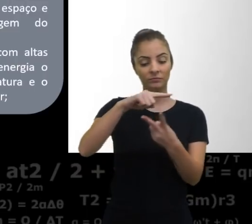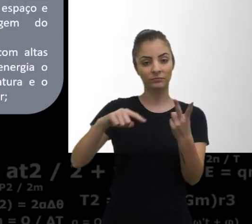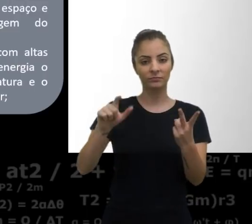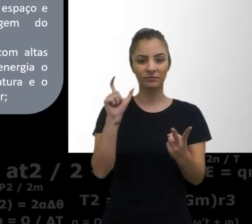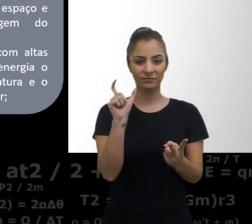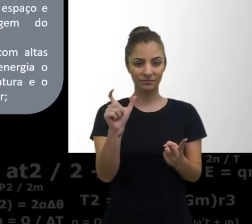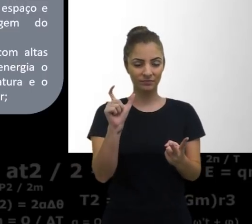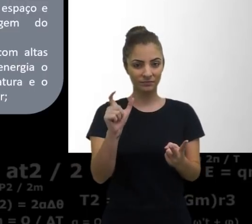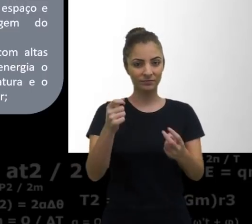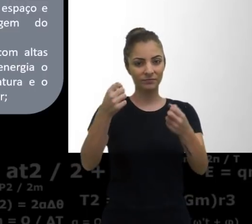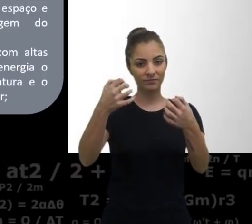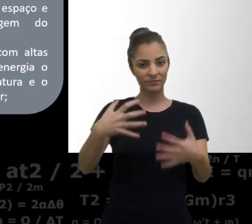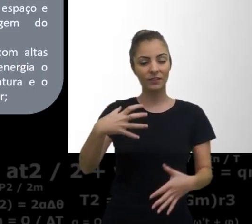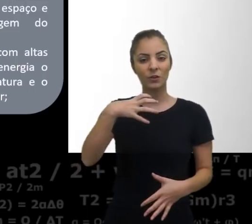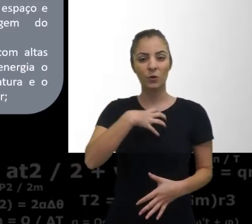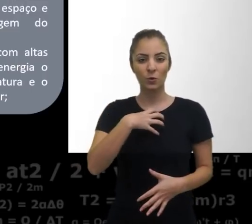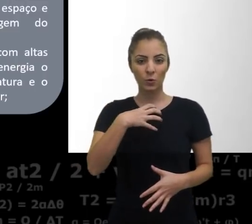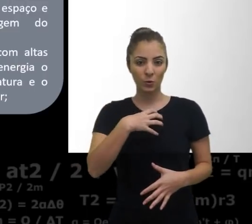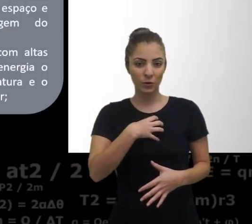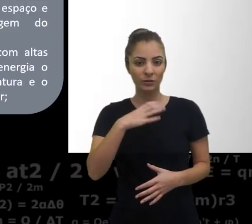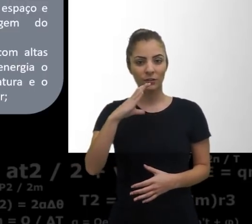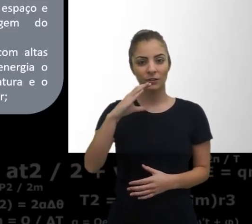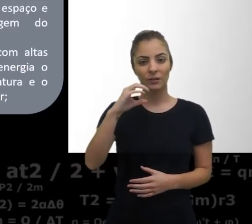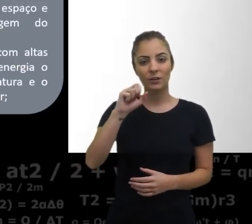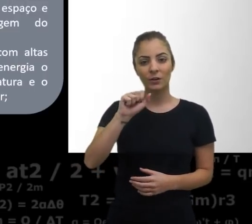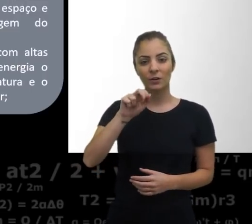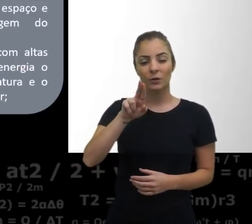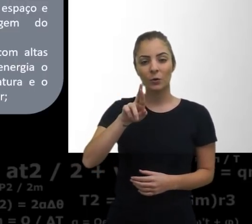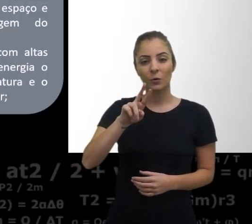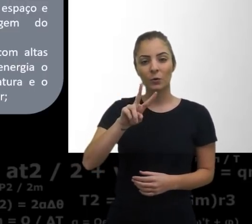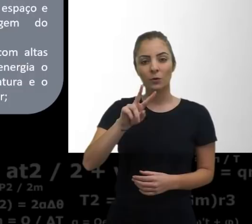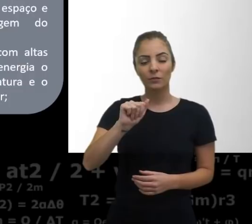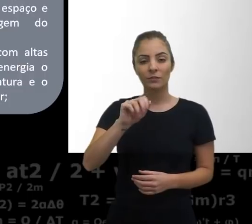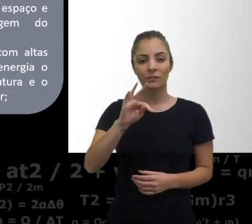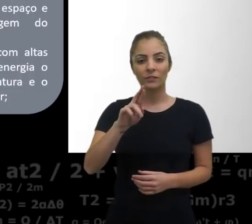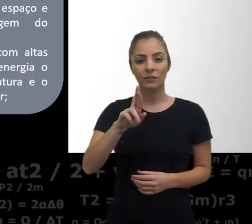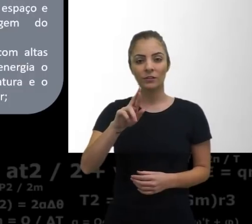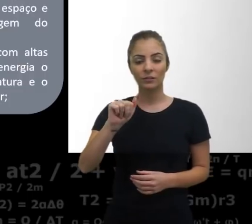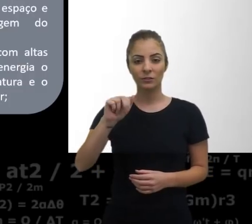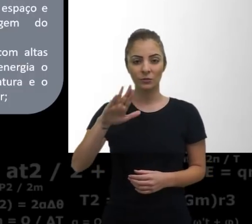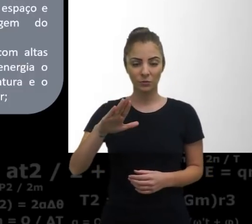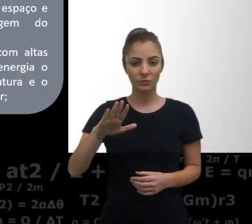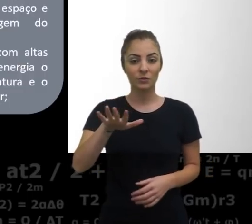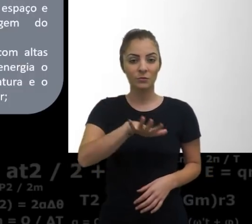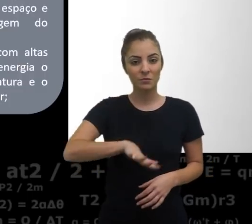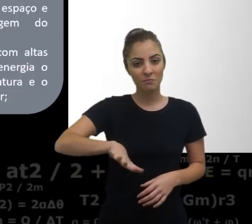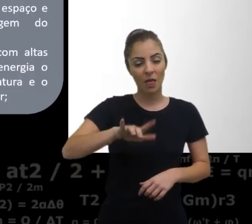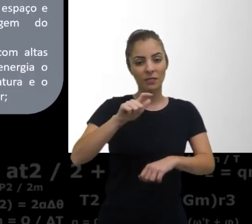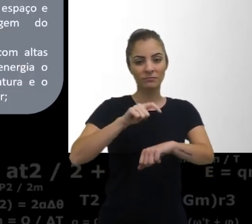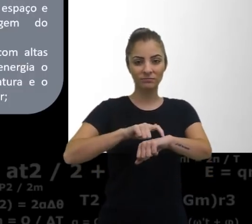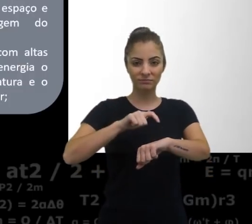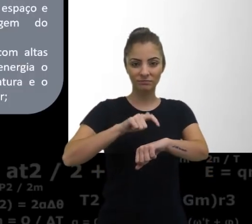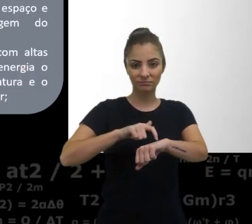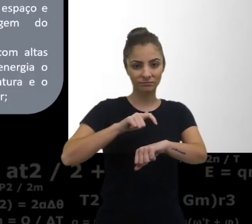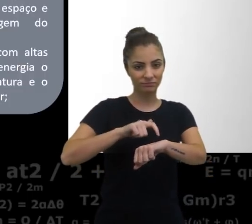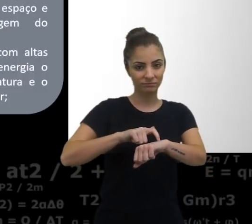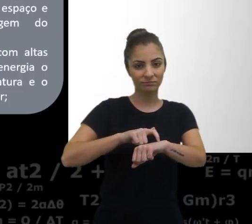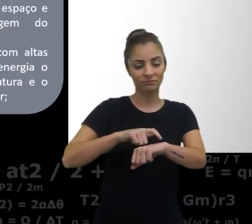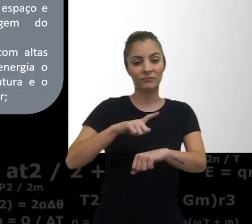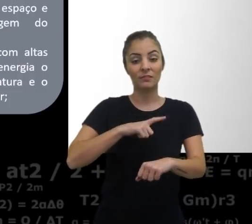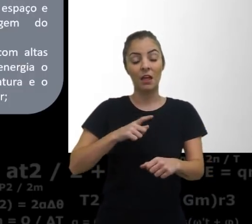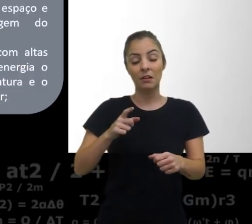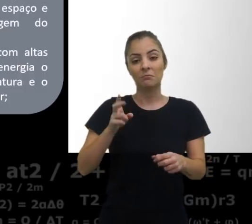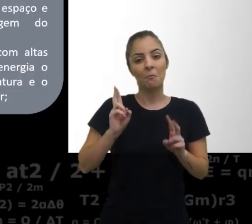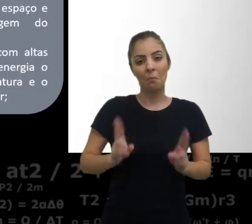a forma e a curvatura do espaço-tempo. Na relatividade geral, o tempo e o espaço são facetas de uma mesma estrutura.